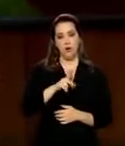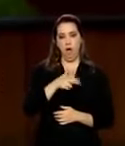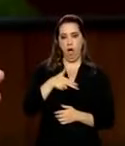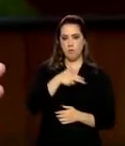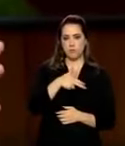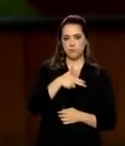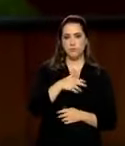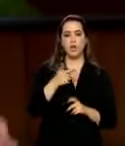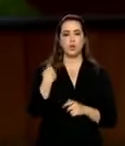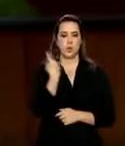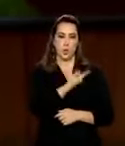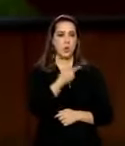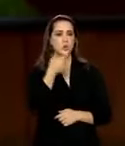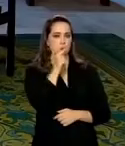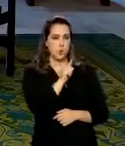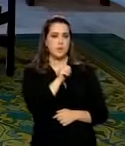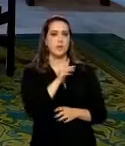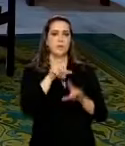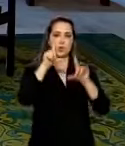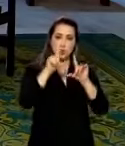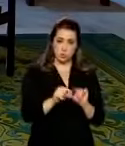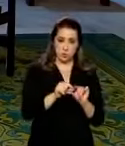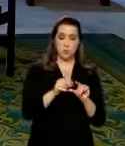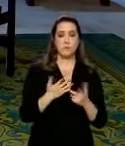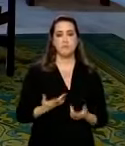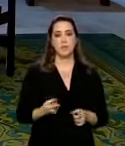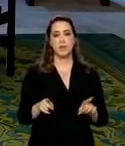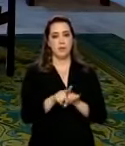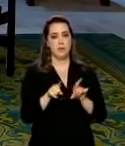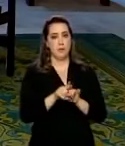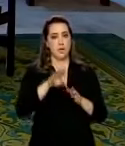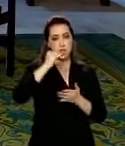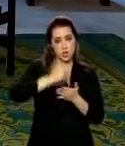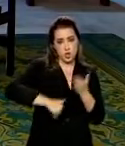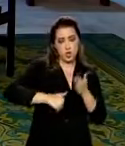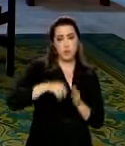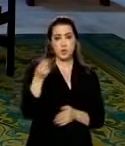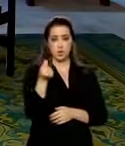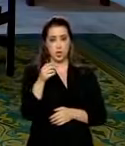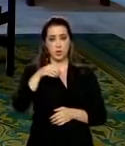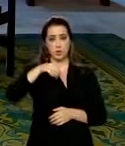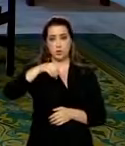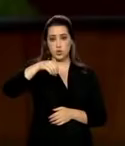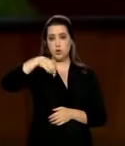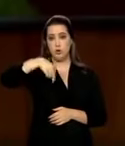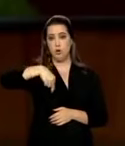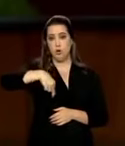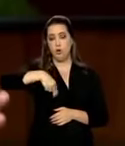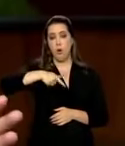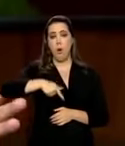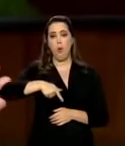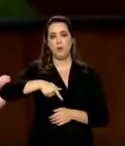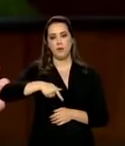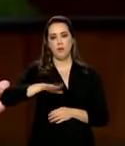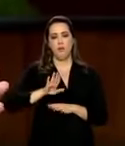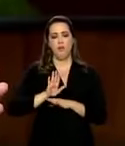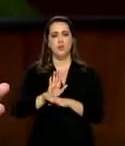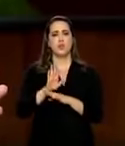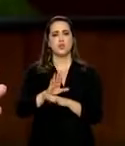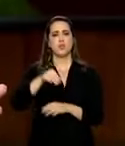conseguimos, em parte, conter isso. Também tiramos o dia de ONGs que ajudava o MST. Tá? O que nós fizemos